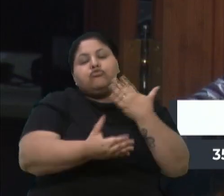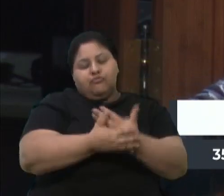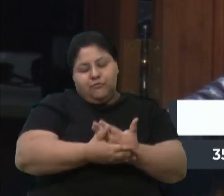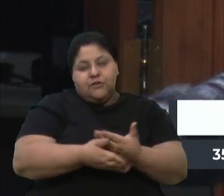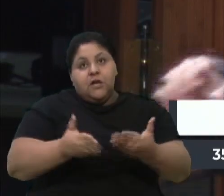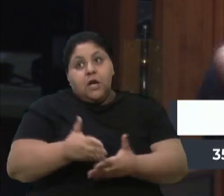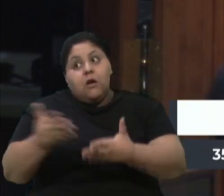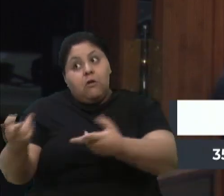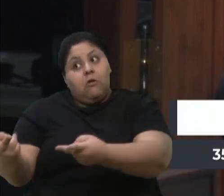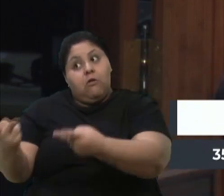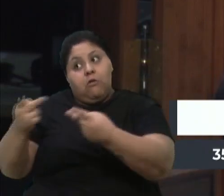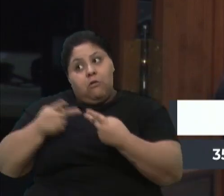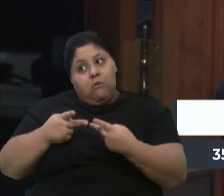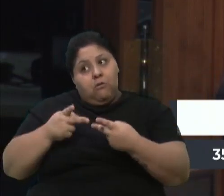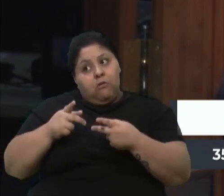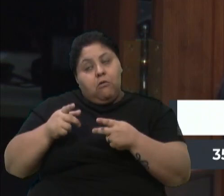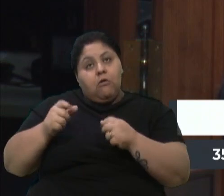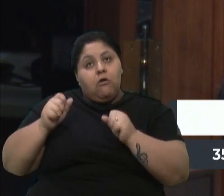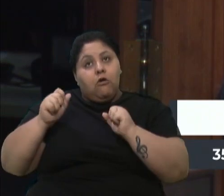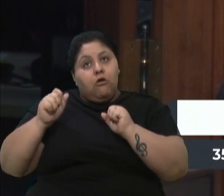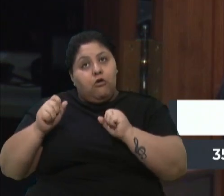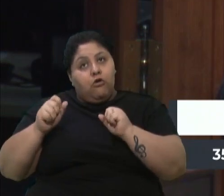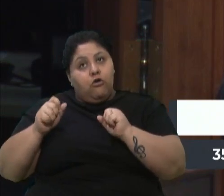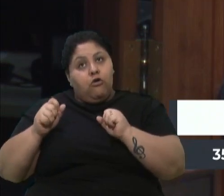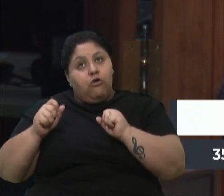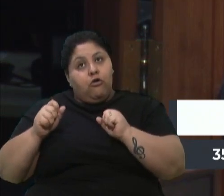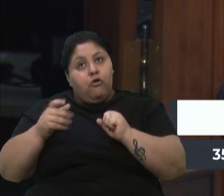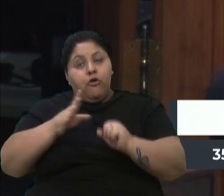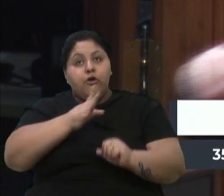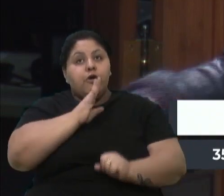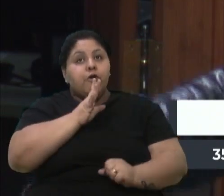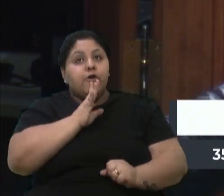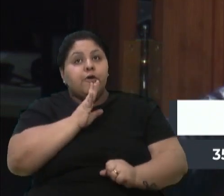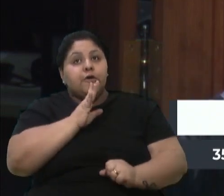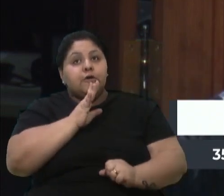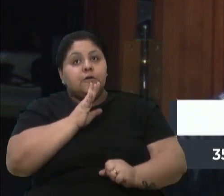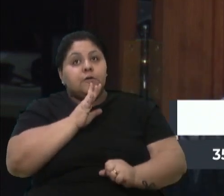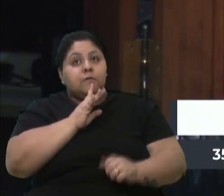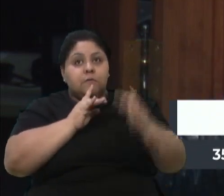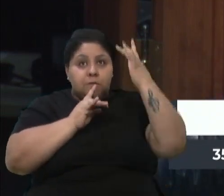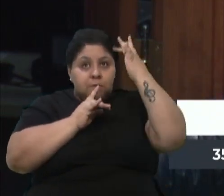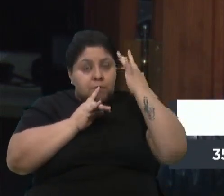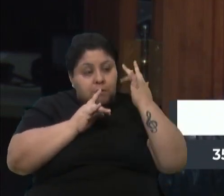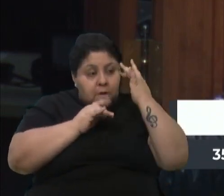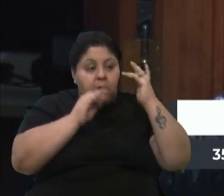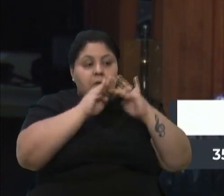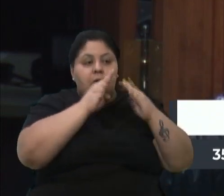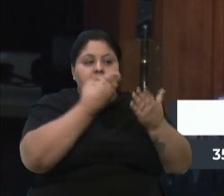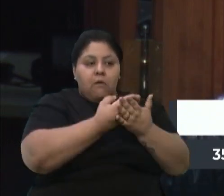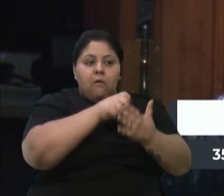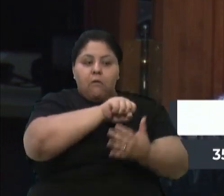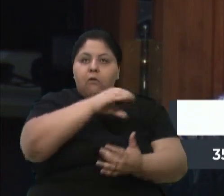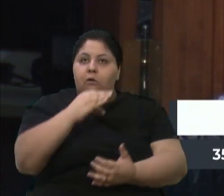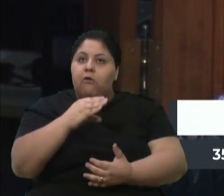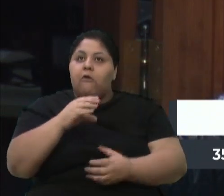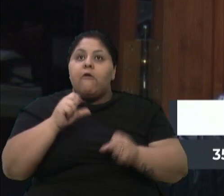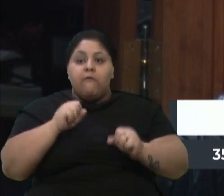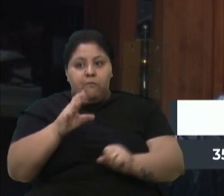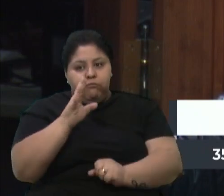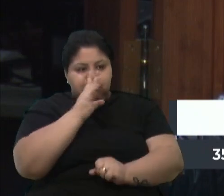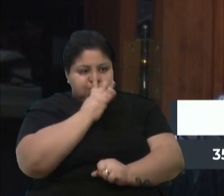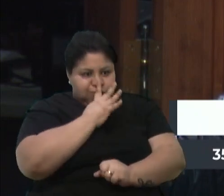foi e puder dar uma passada amanhã lá na Escola Santa Catarina, eu tenho certeza que vai se surpreender positivamente com o